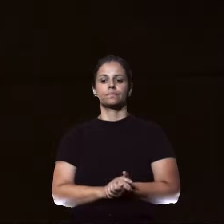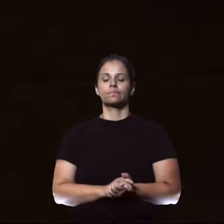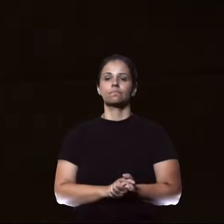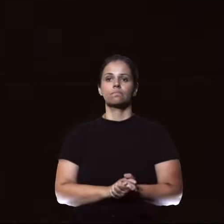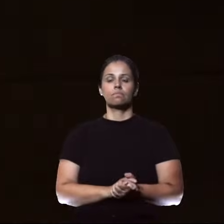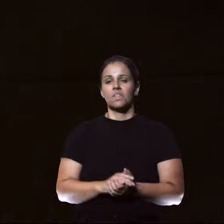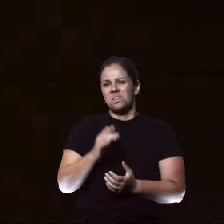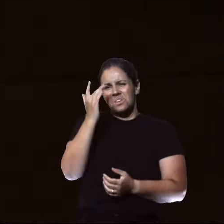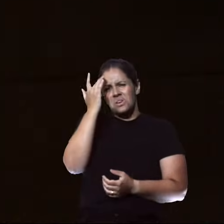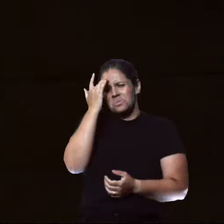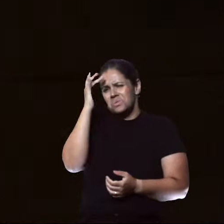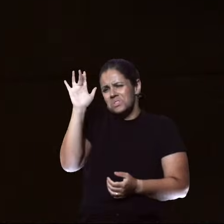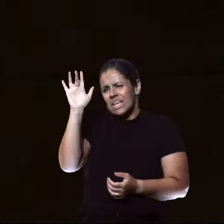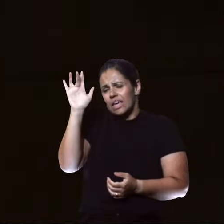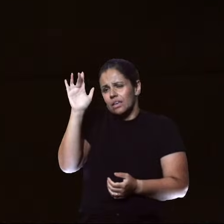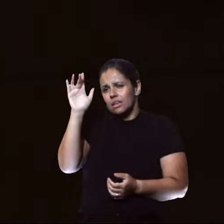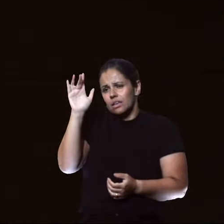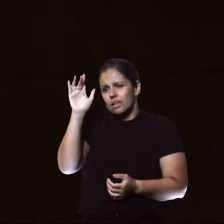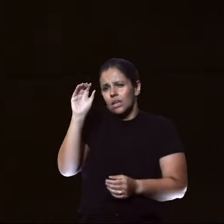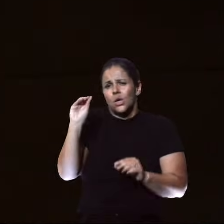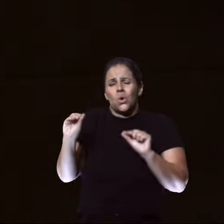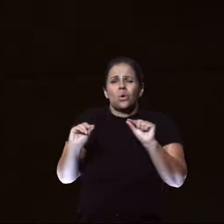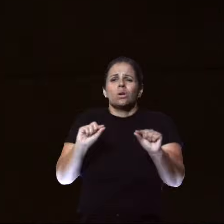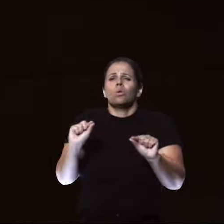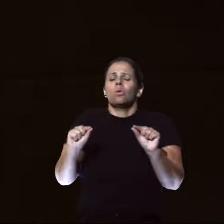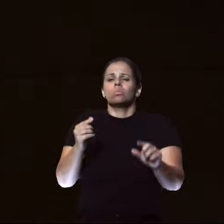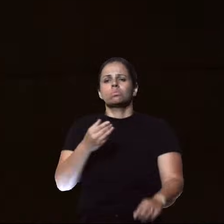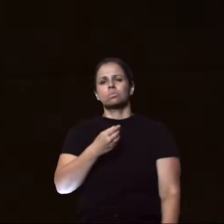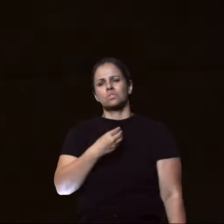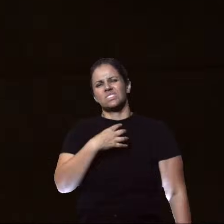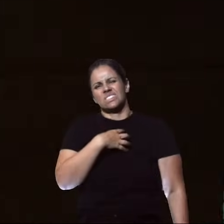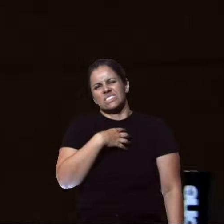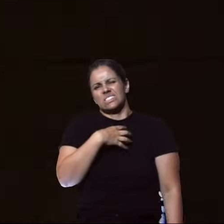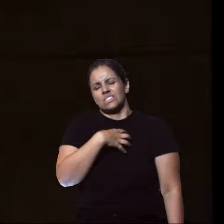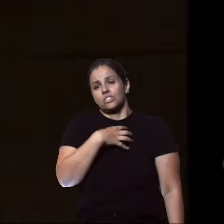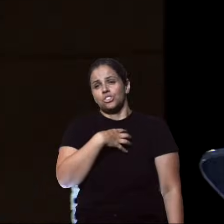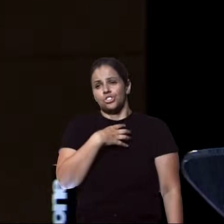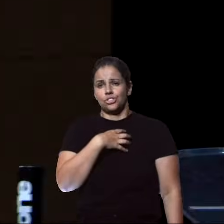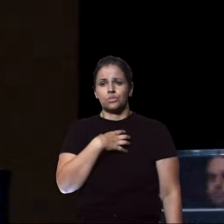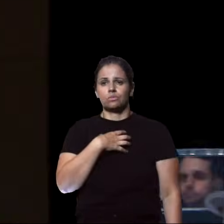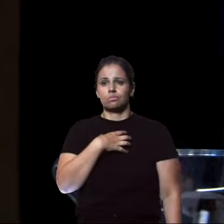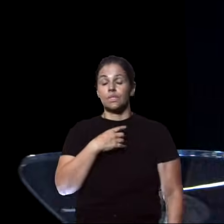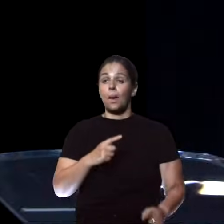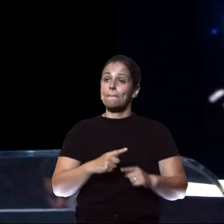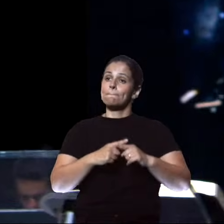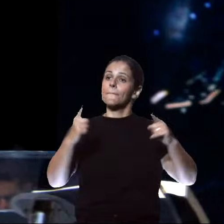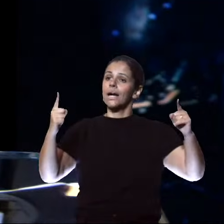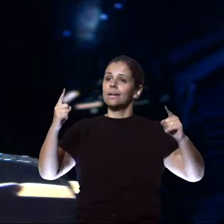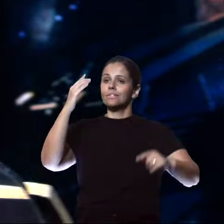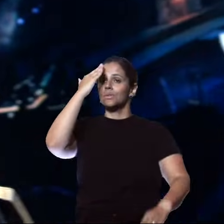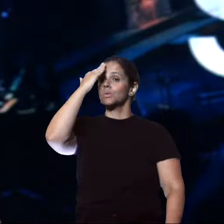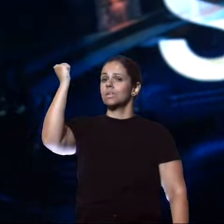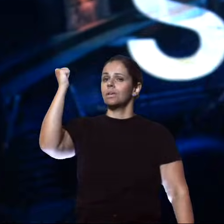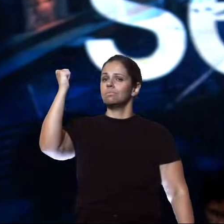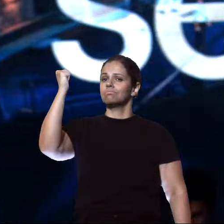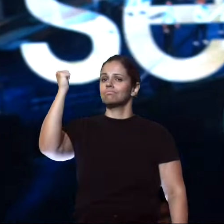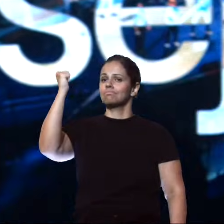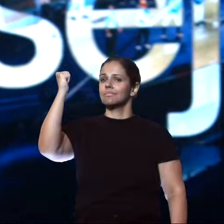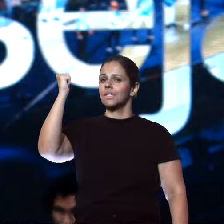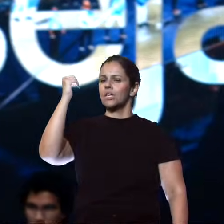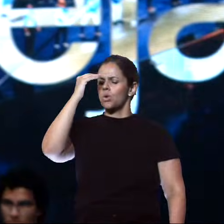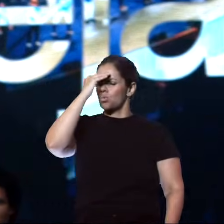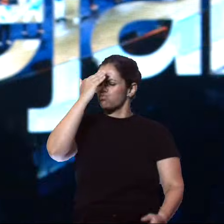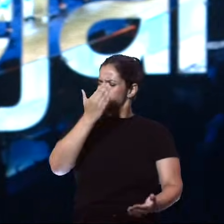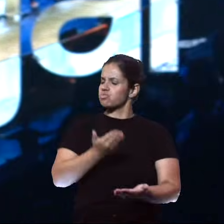Eu não sei como você chegou até aqui, mas eu tenho certeza que você precisa sair daqui cheio do poder de Deus, cheio